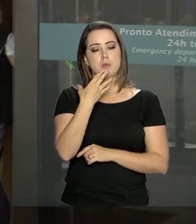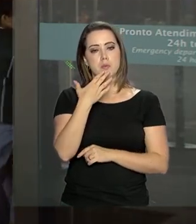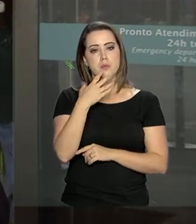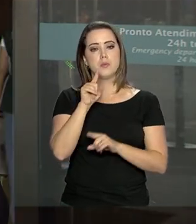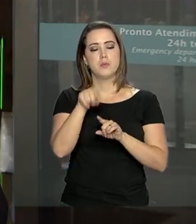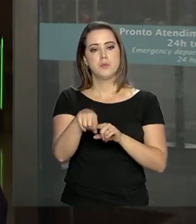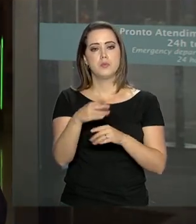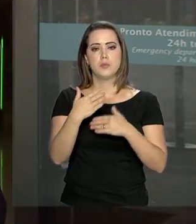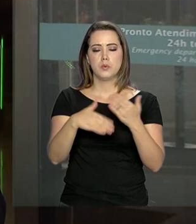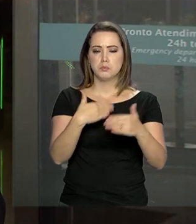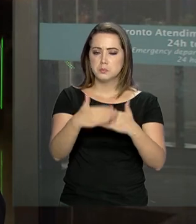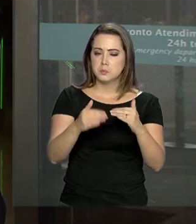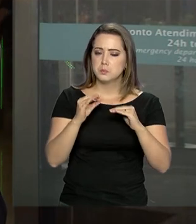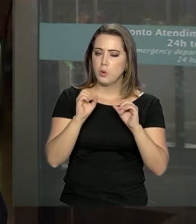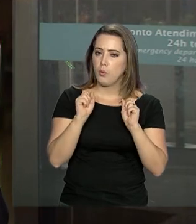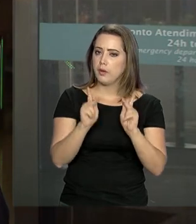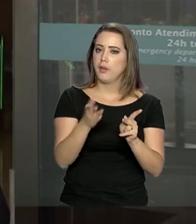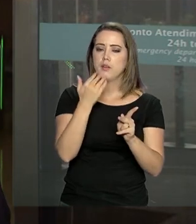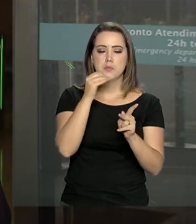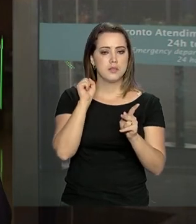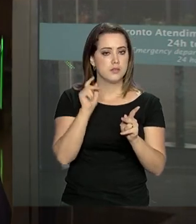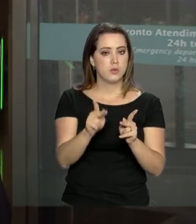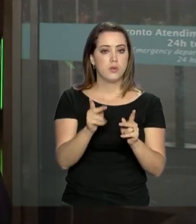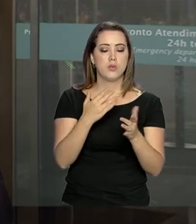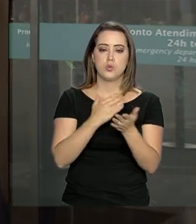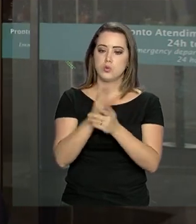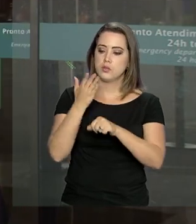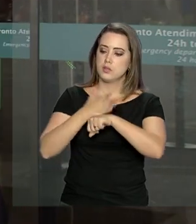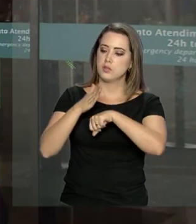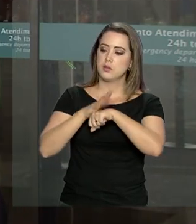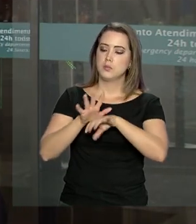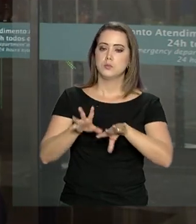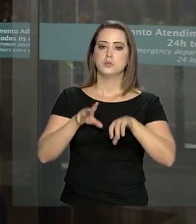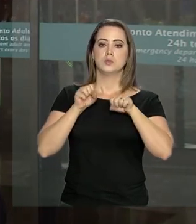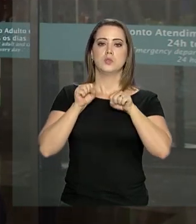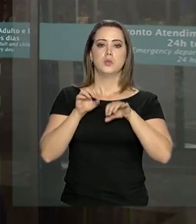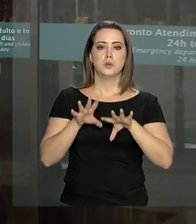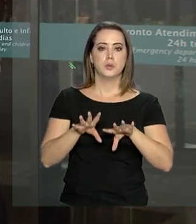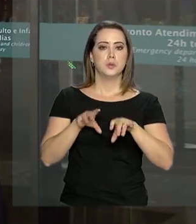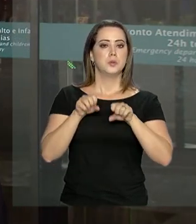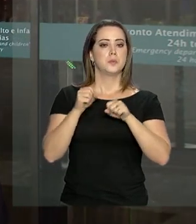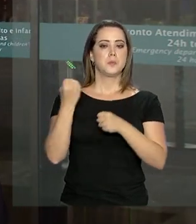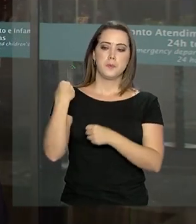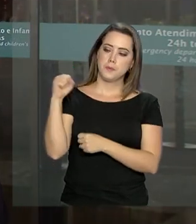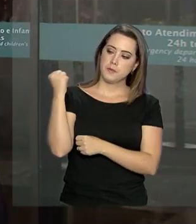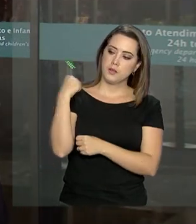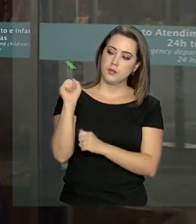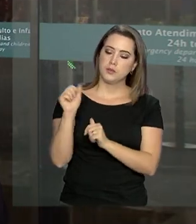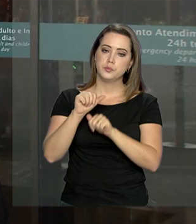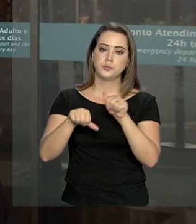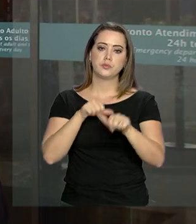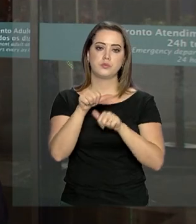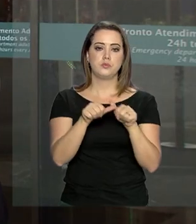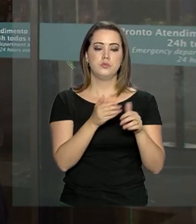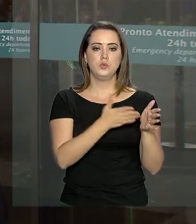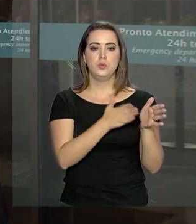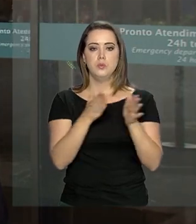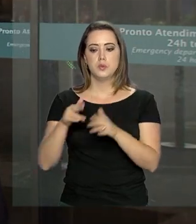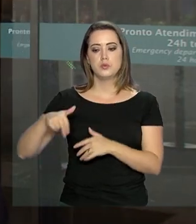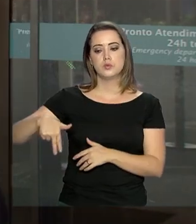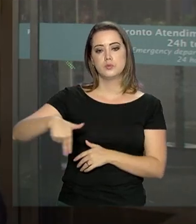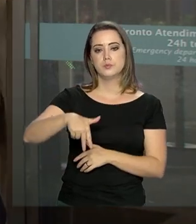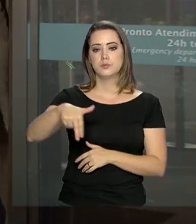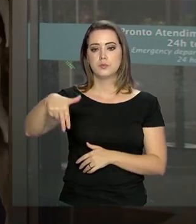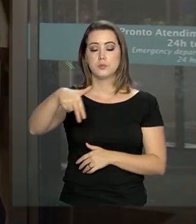tolerabilidade. Prossegue realizando exercícios respiratórios e de fortalecimento muscular, alternado por períodos de